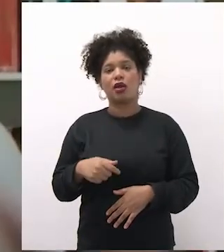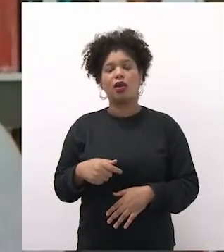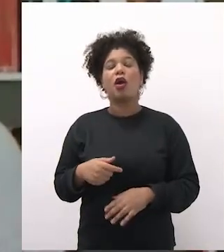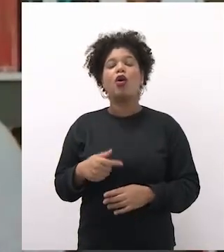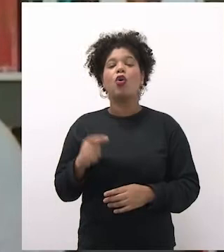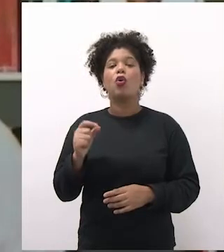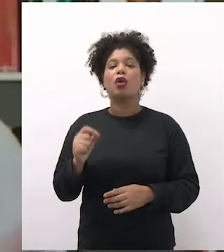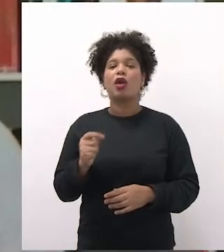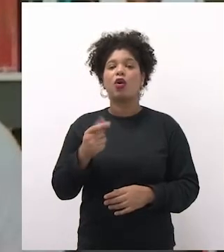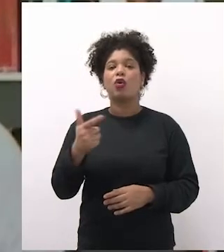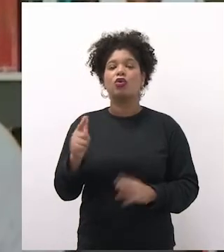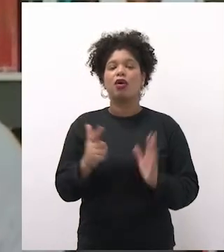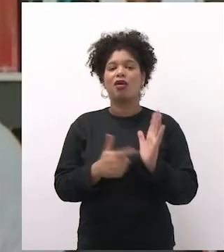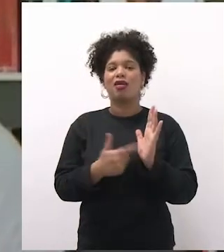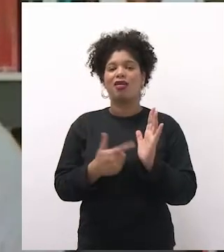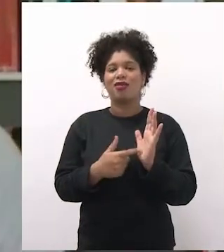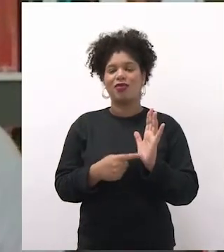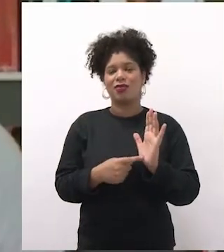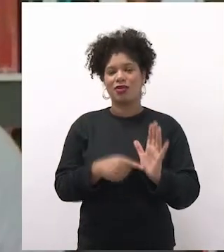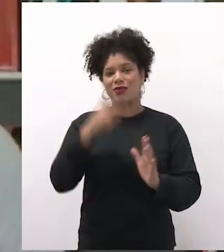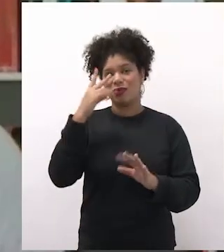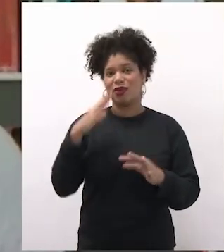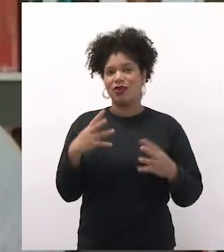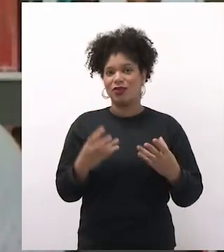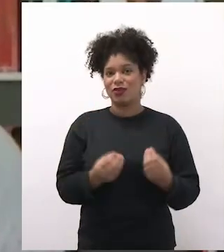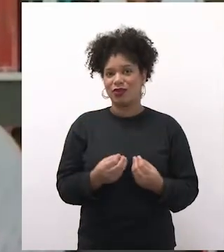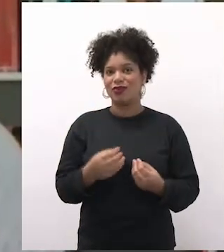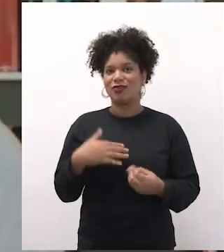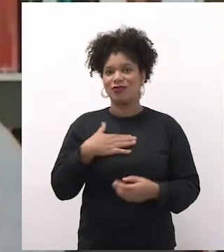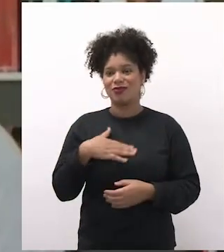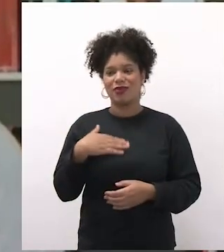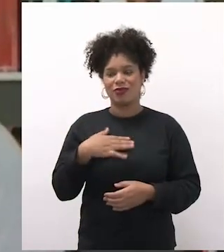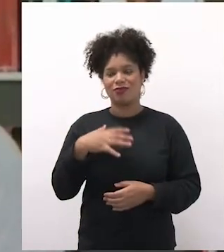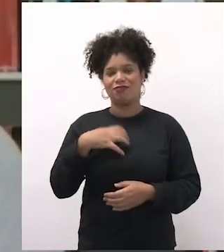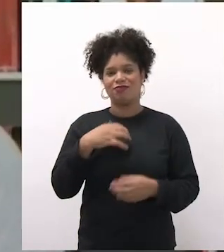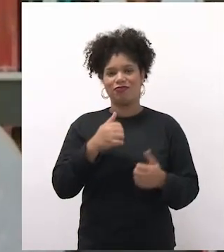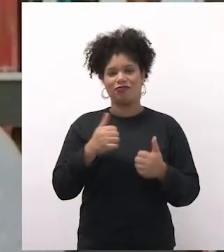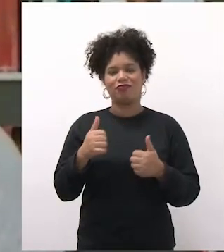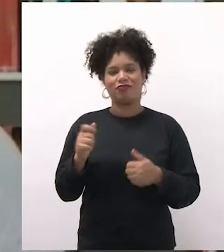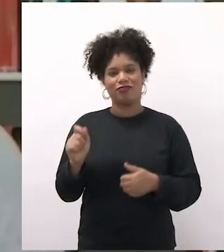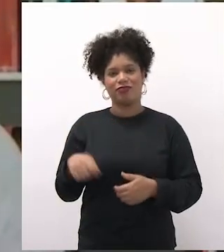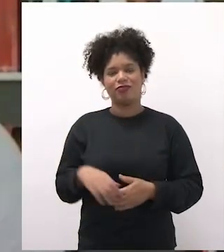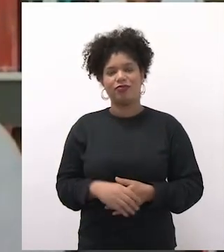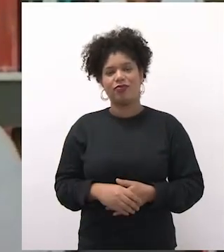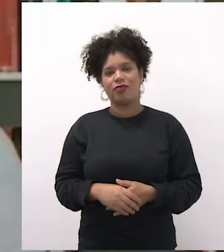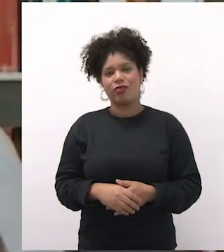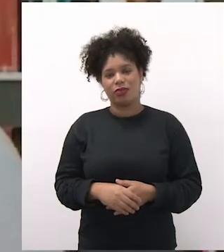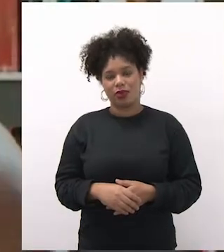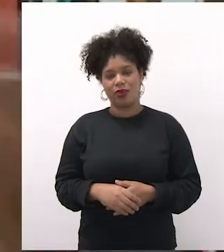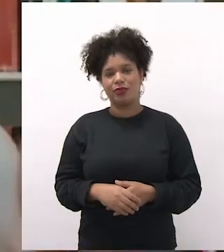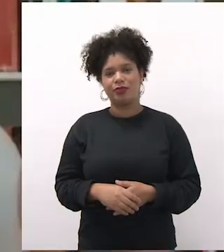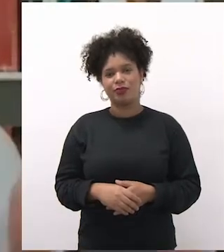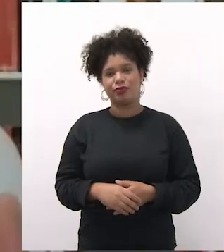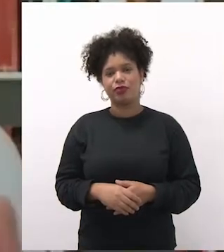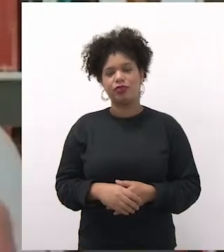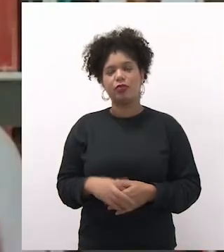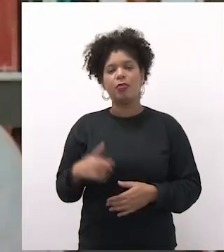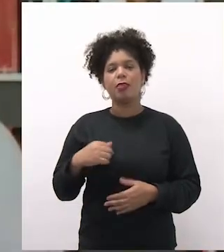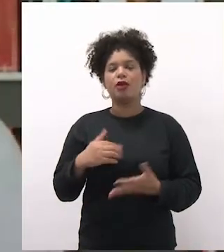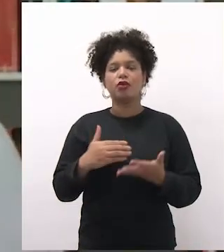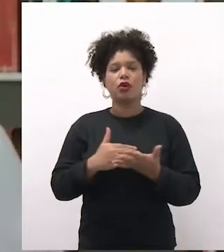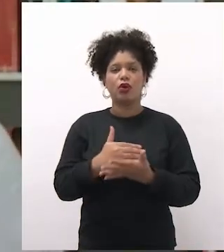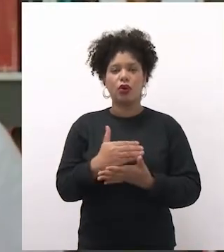as pessoas, elas se sentem contempladas quando a gente faz sobre isso. Então, como a gente começou numa